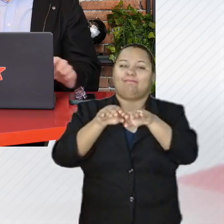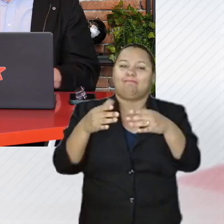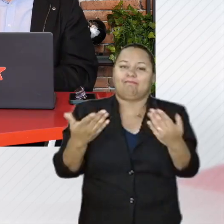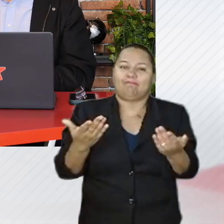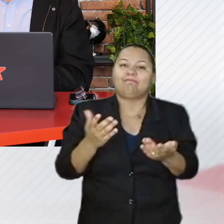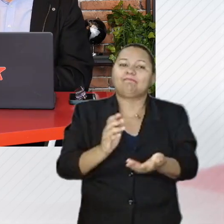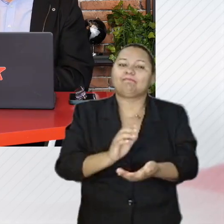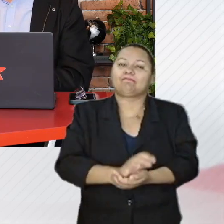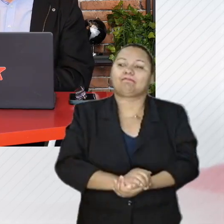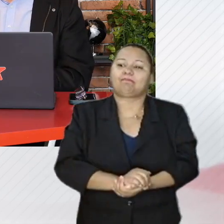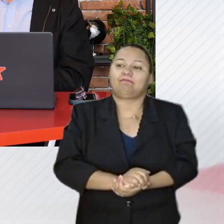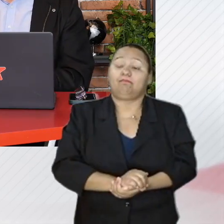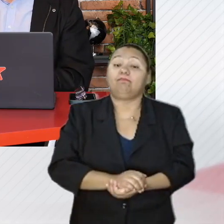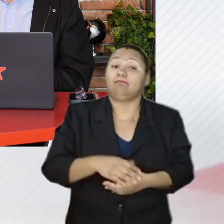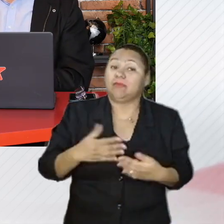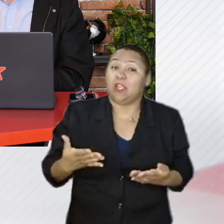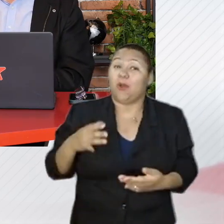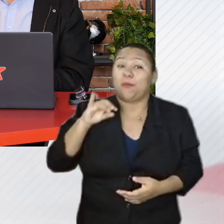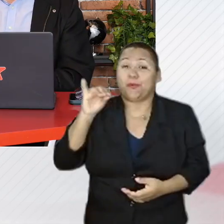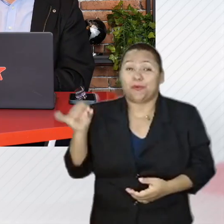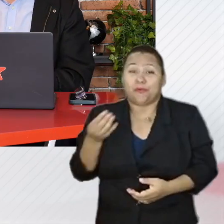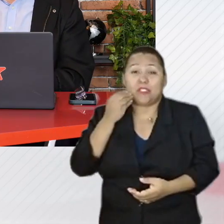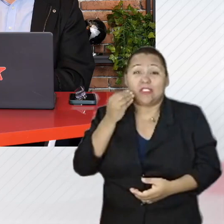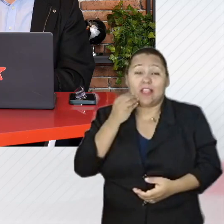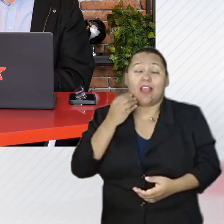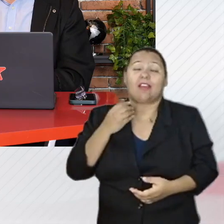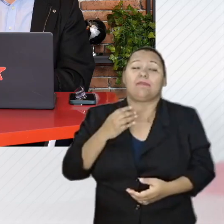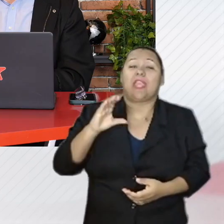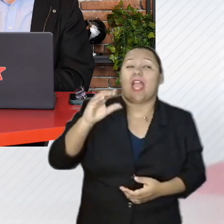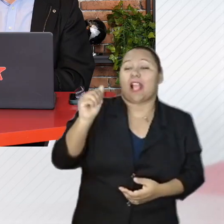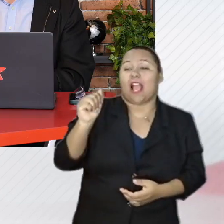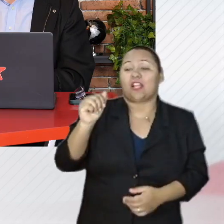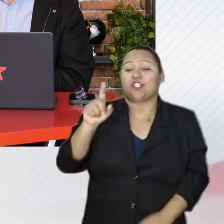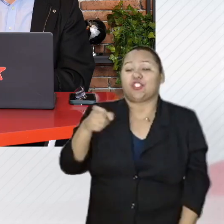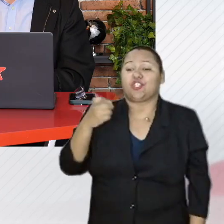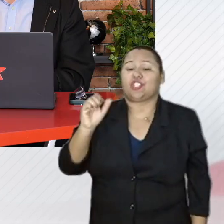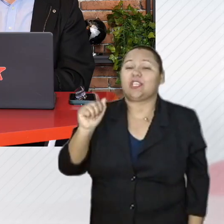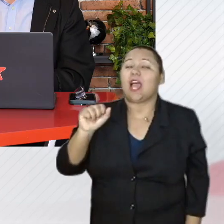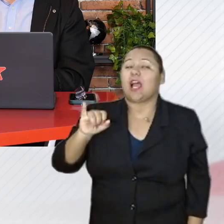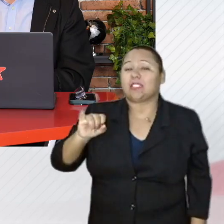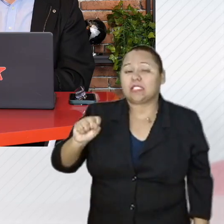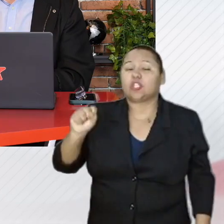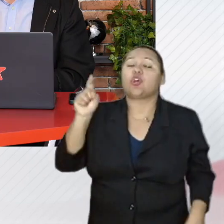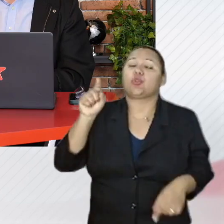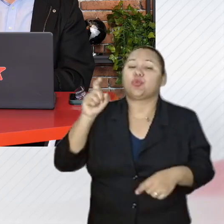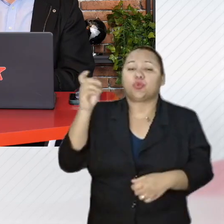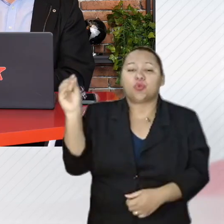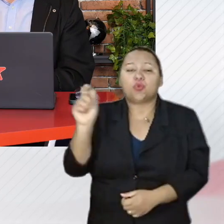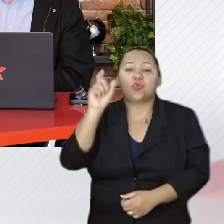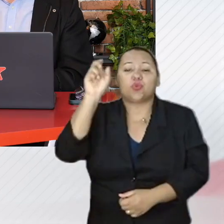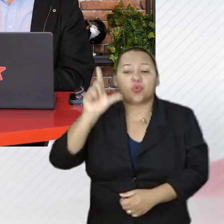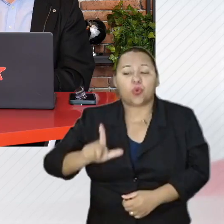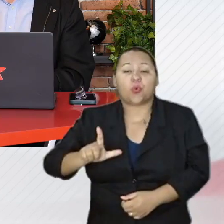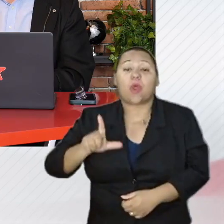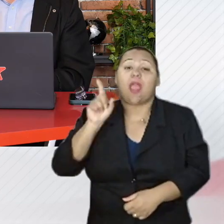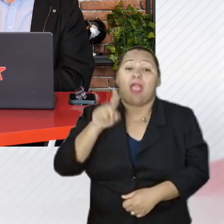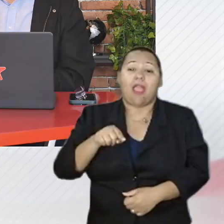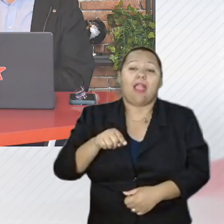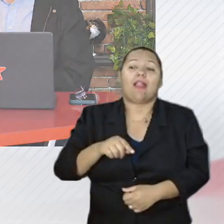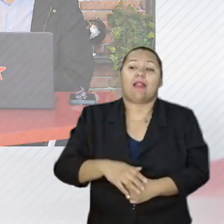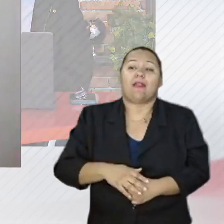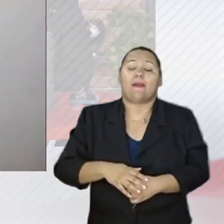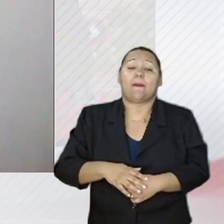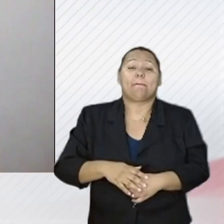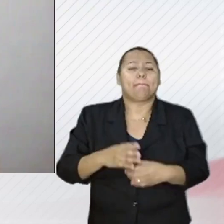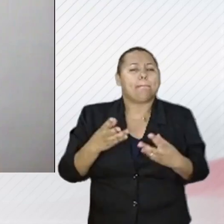Gilmar, e aproveitar para dizer, né, eu sou de Caxias do Sul, na cidade industrial, e é uma cidade, e a indústria, eu